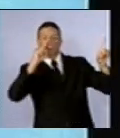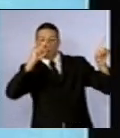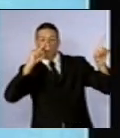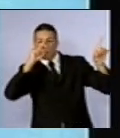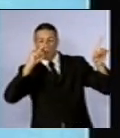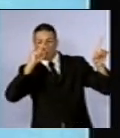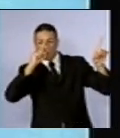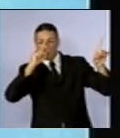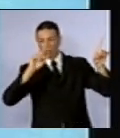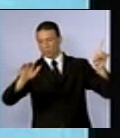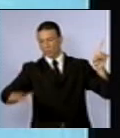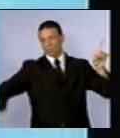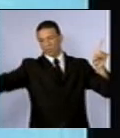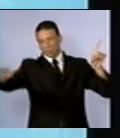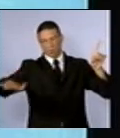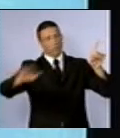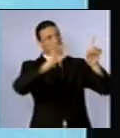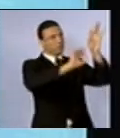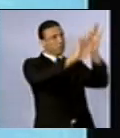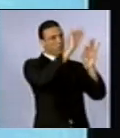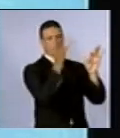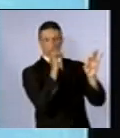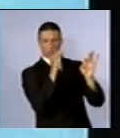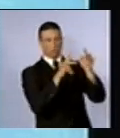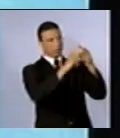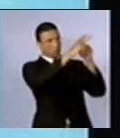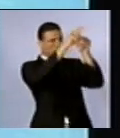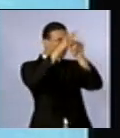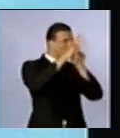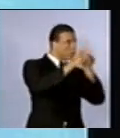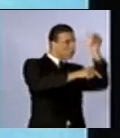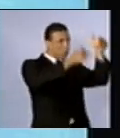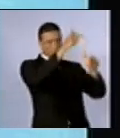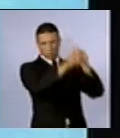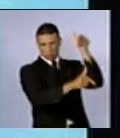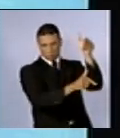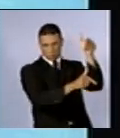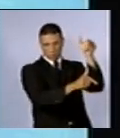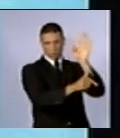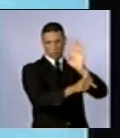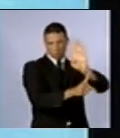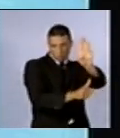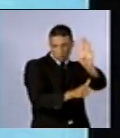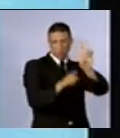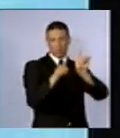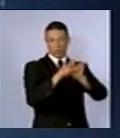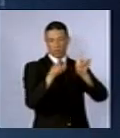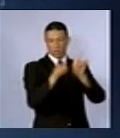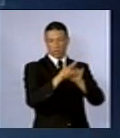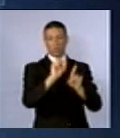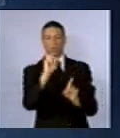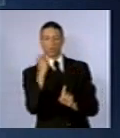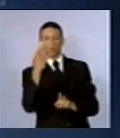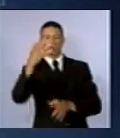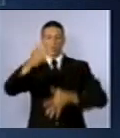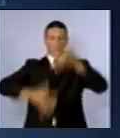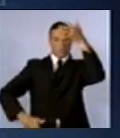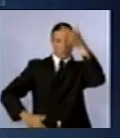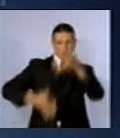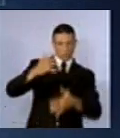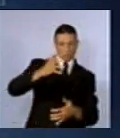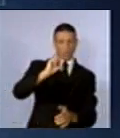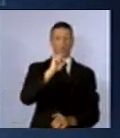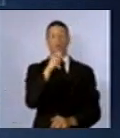só no que se refere à operação do sistema elétrico, mas também e principalmente às interferências ou às